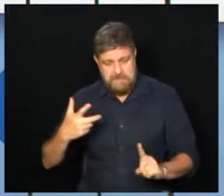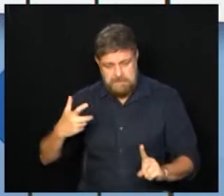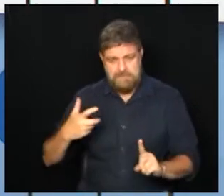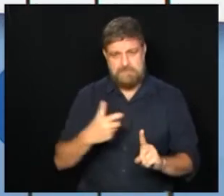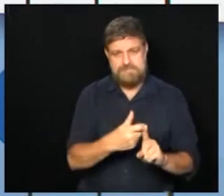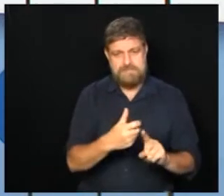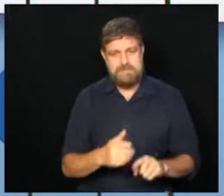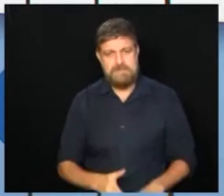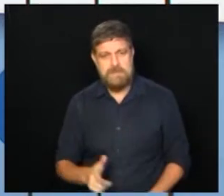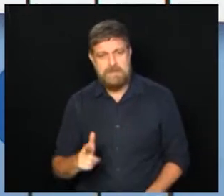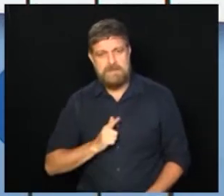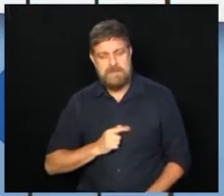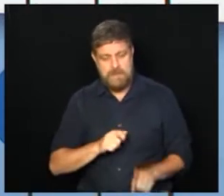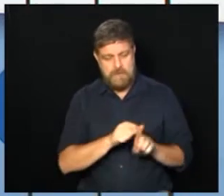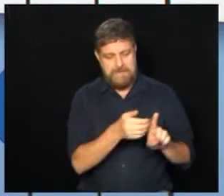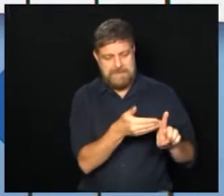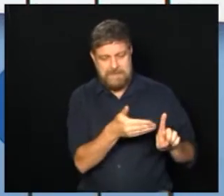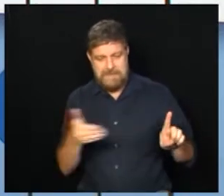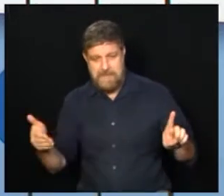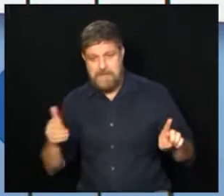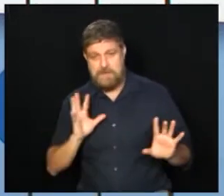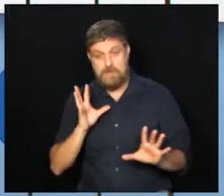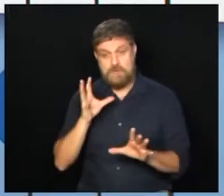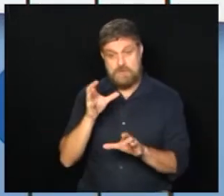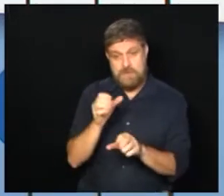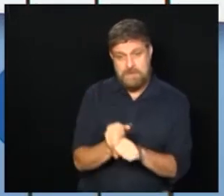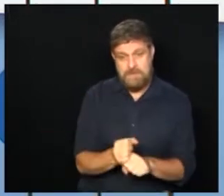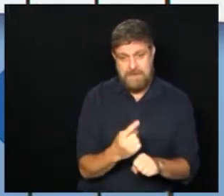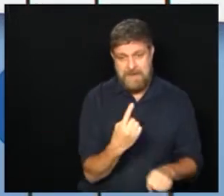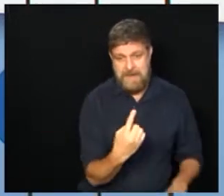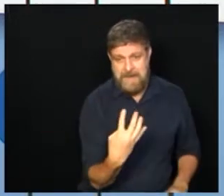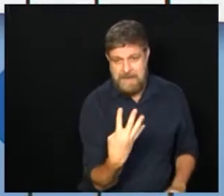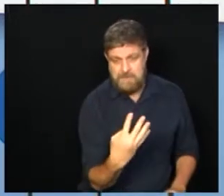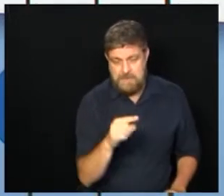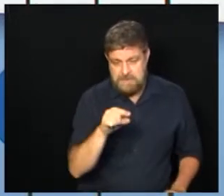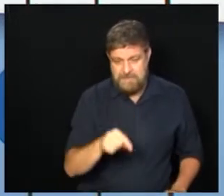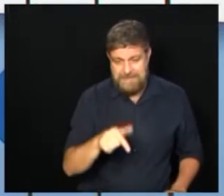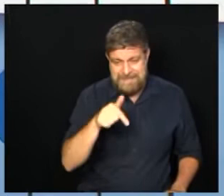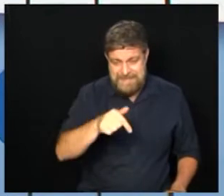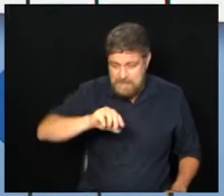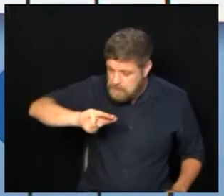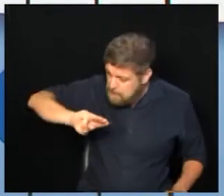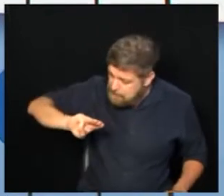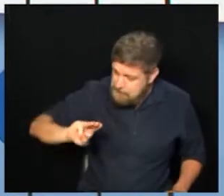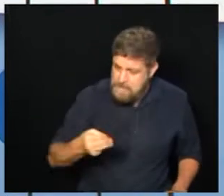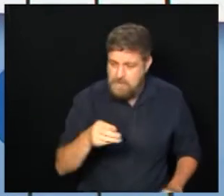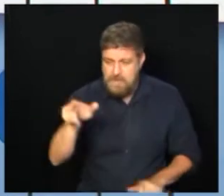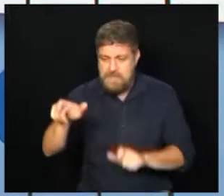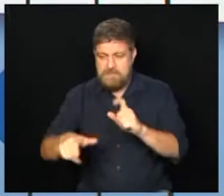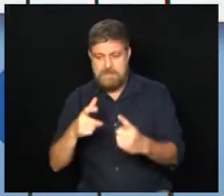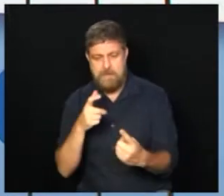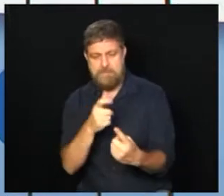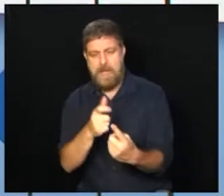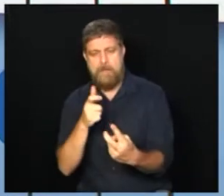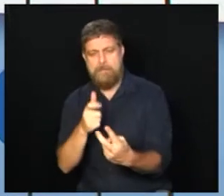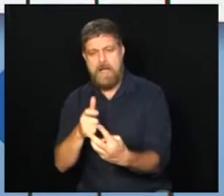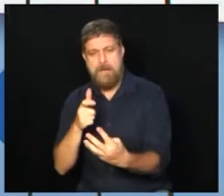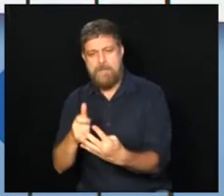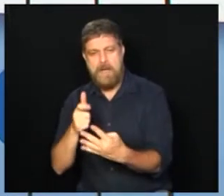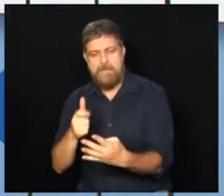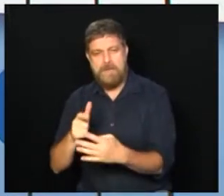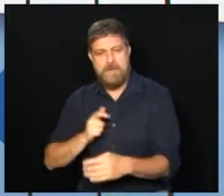No decorrer de todo o mês, foram registradas mais de 14,7 milhões de doses, com balanços que chegaram